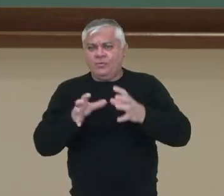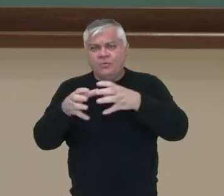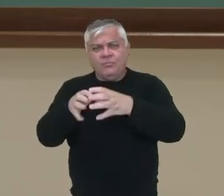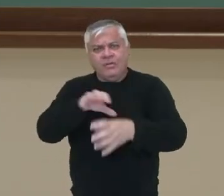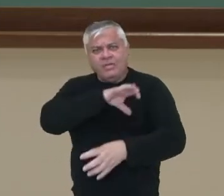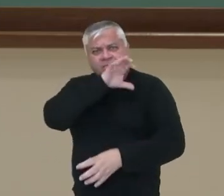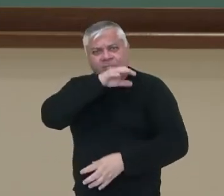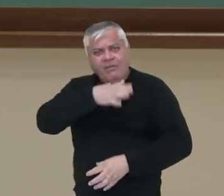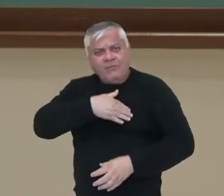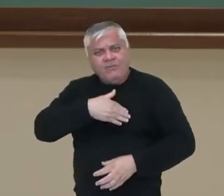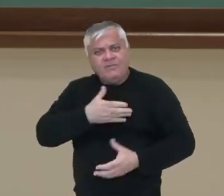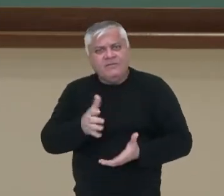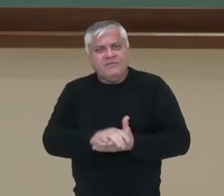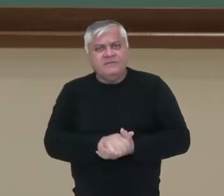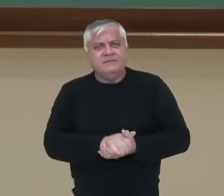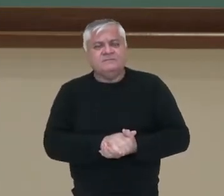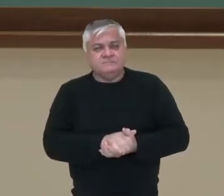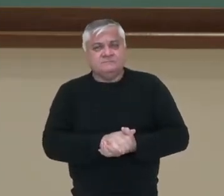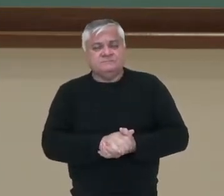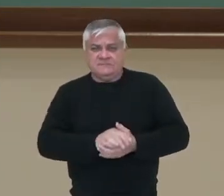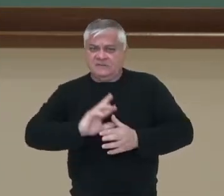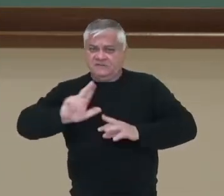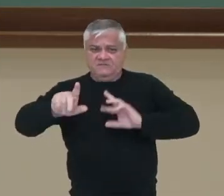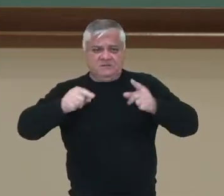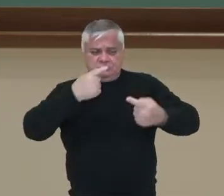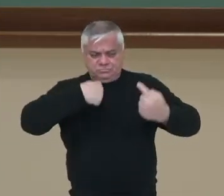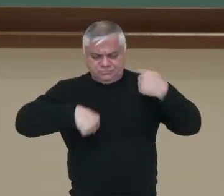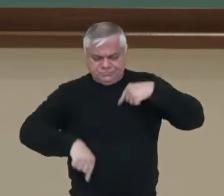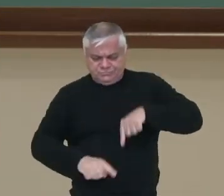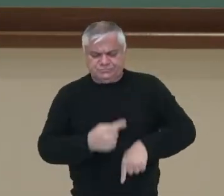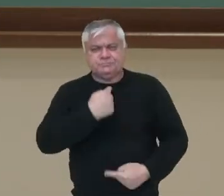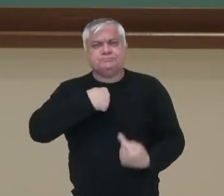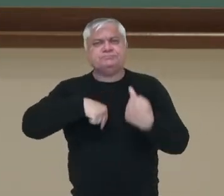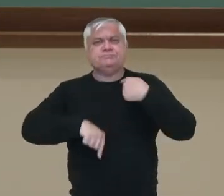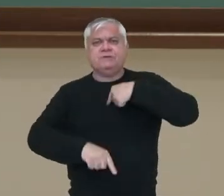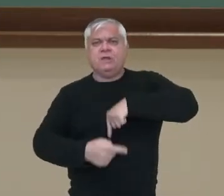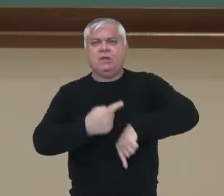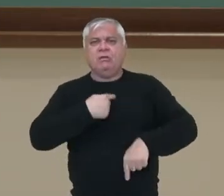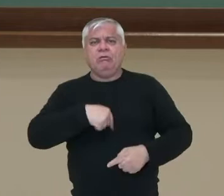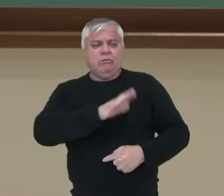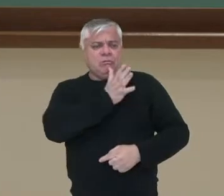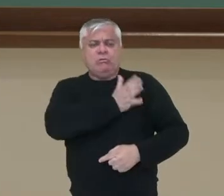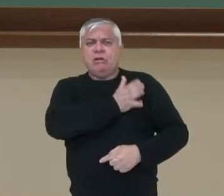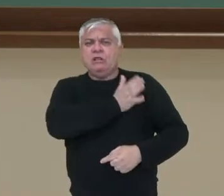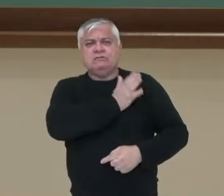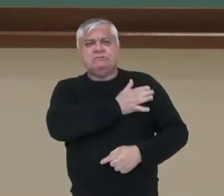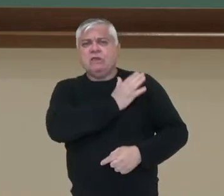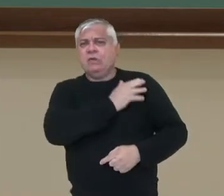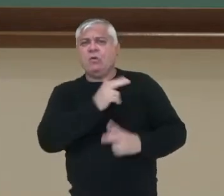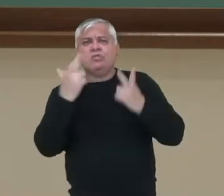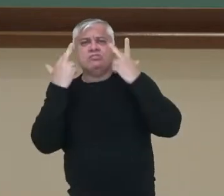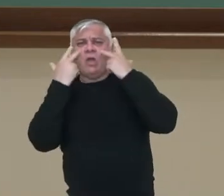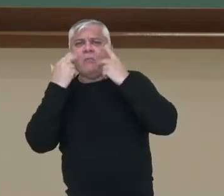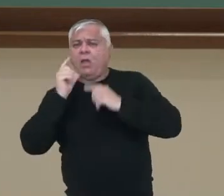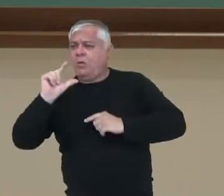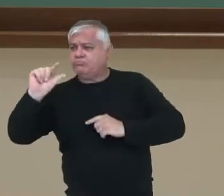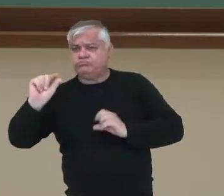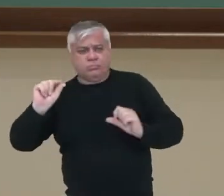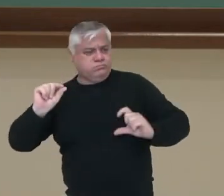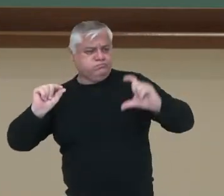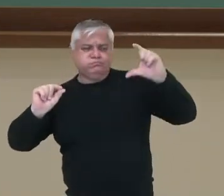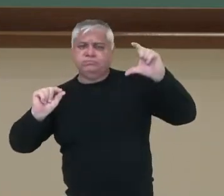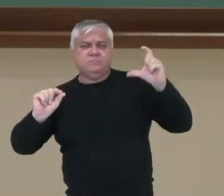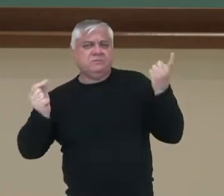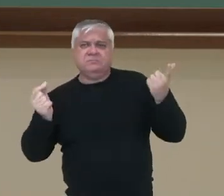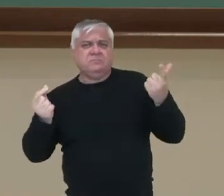não diferencia a circulação sanguínea de um coração grande como esse de um coração comum, pequeno, por exemplo, que nem